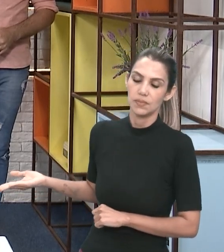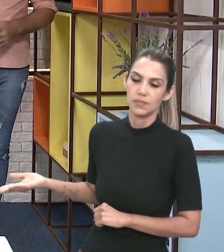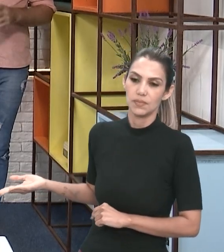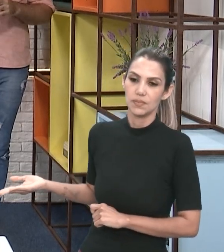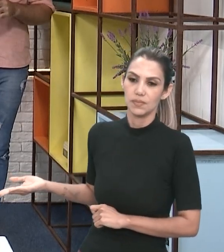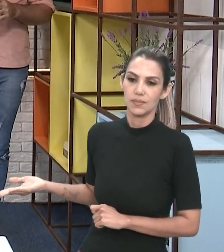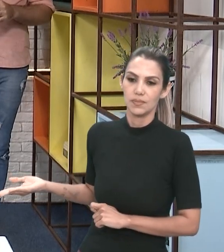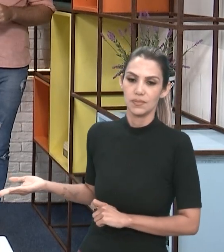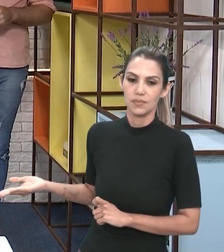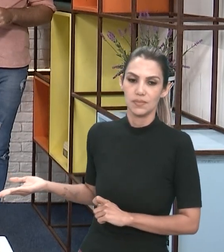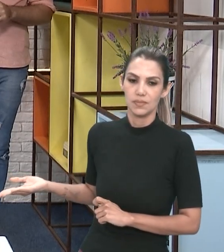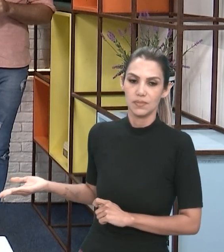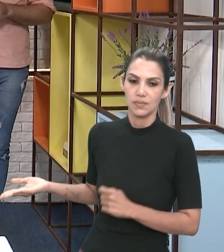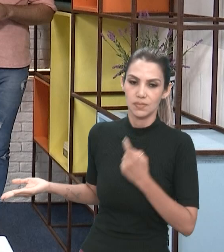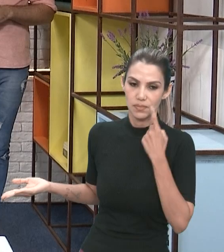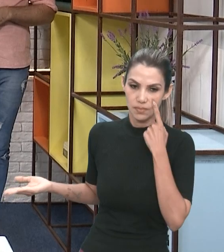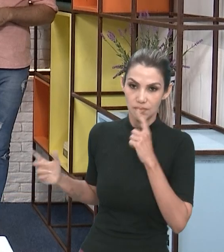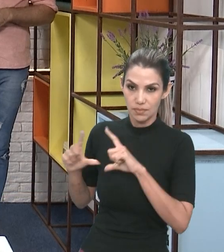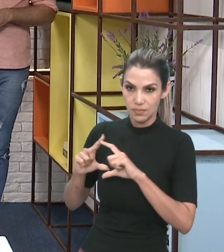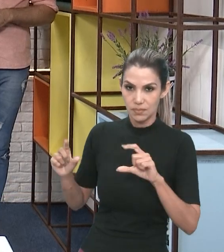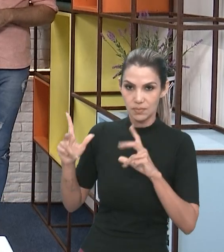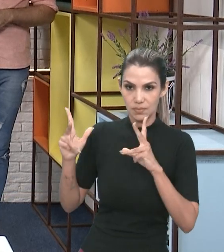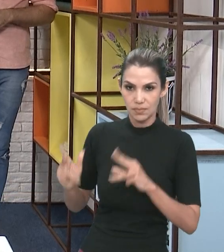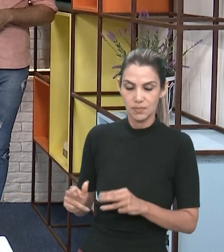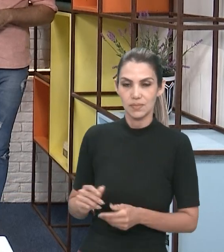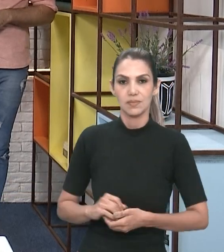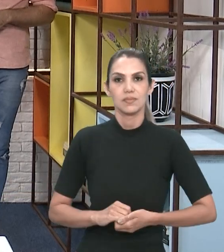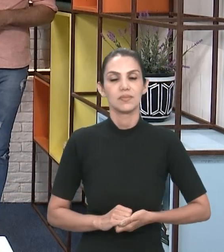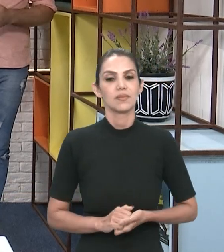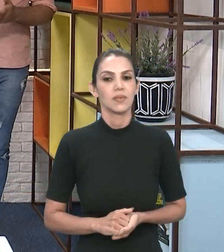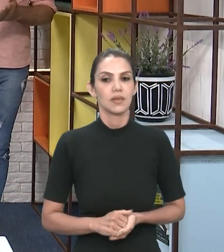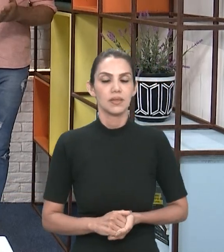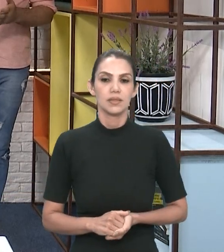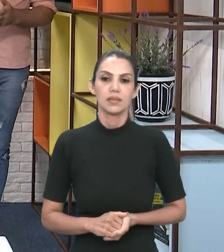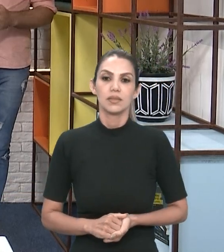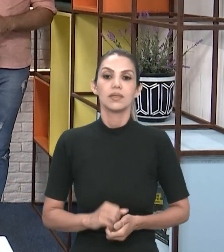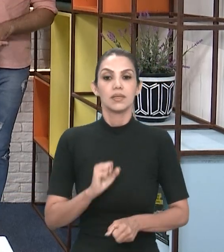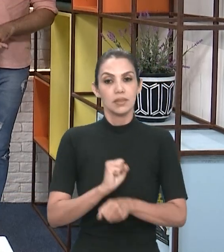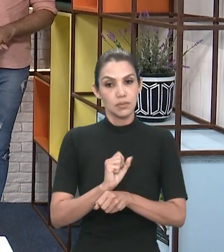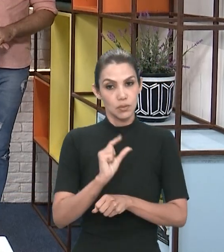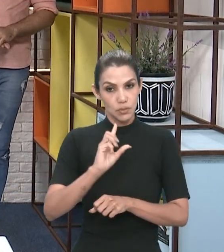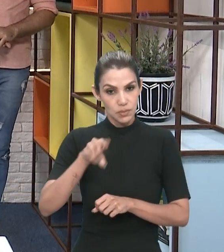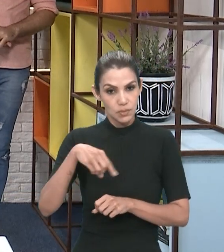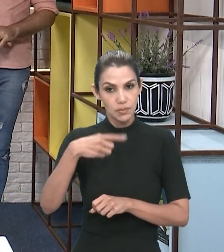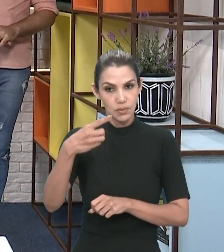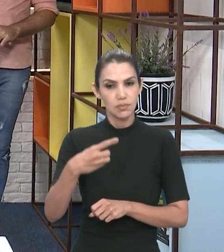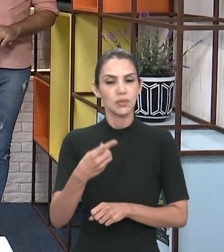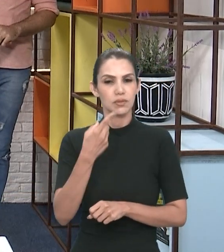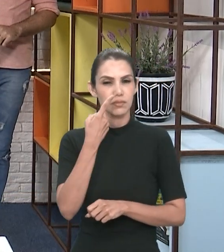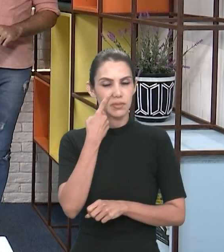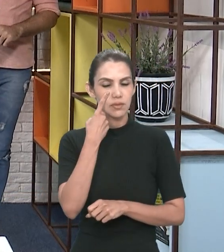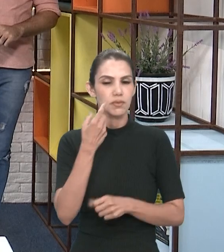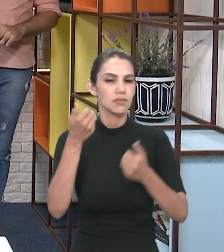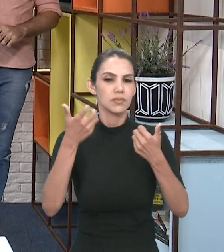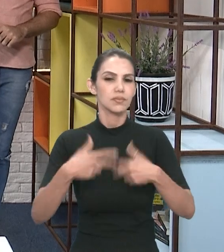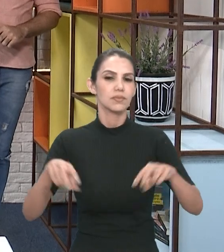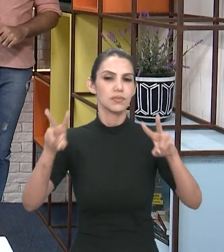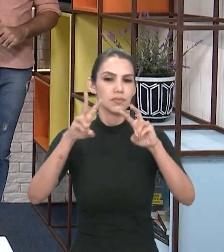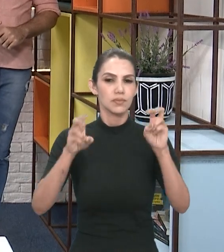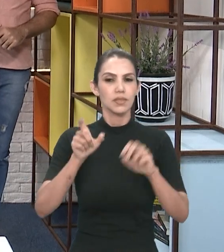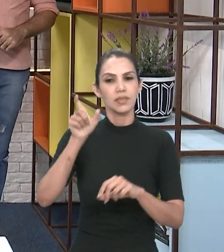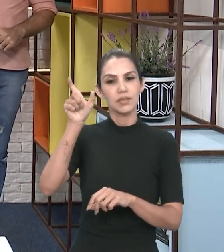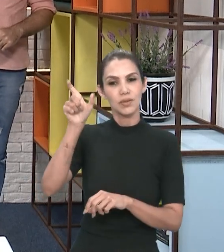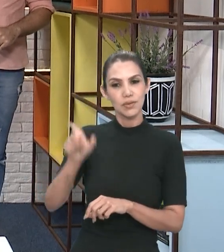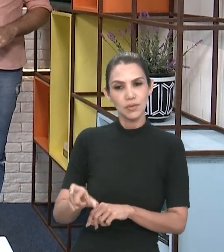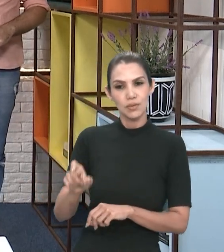@fica.secult_goiás. Secult com temudo, Goiás. E não saia daí porque no próximo bloco vamos te contar um pouco da história do